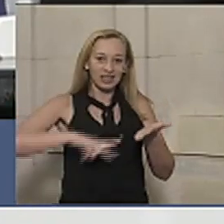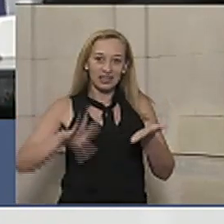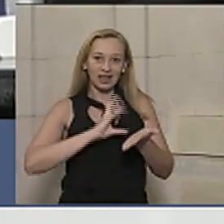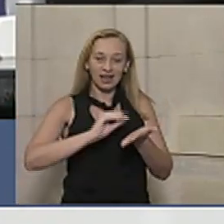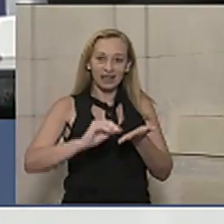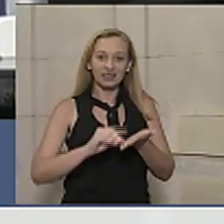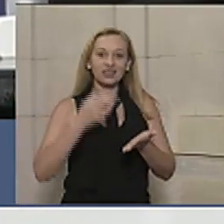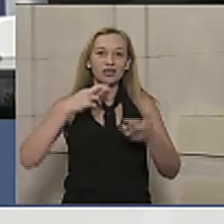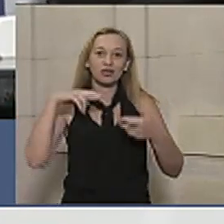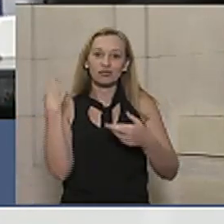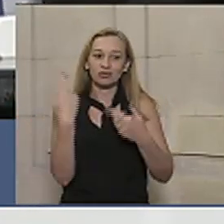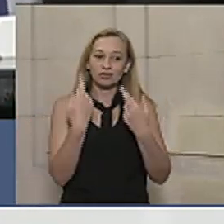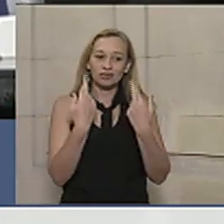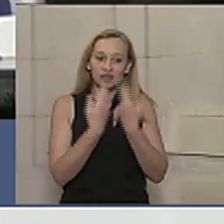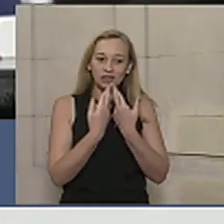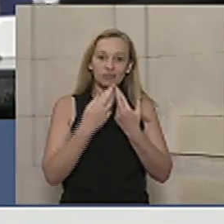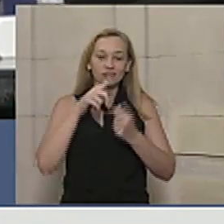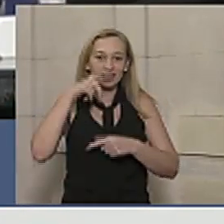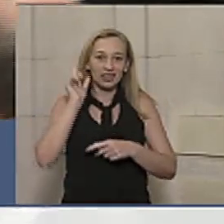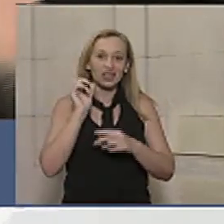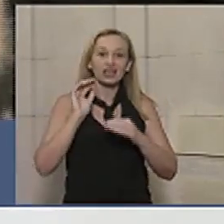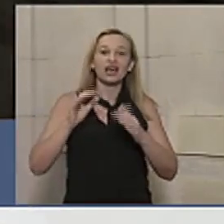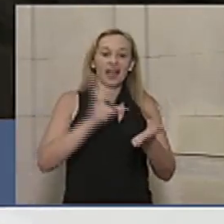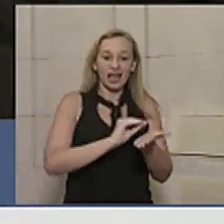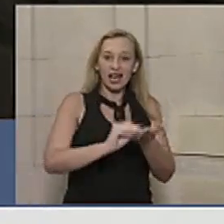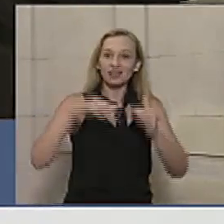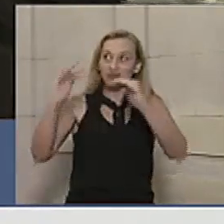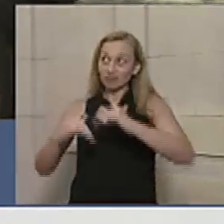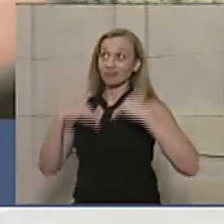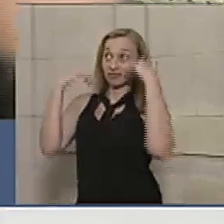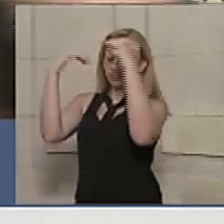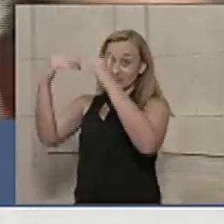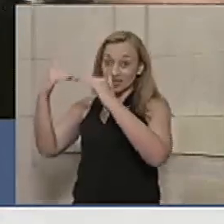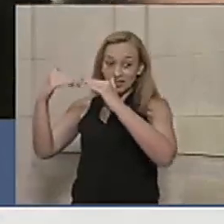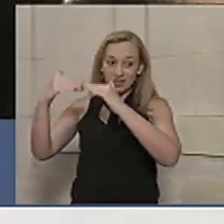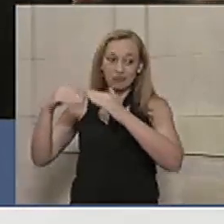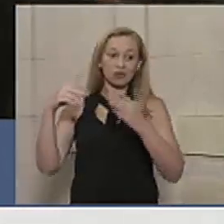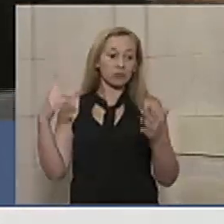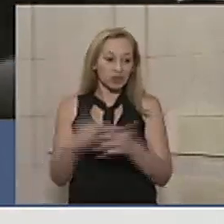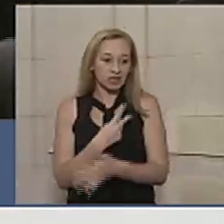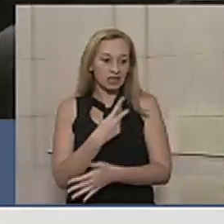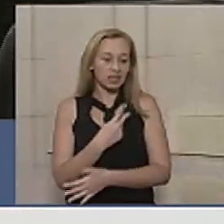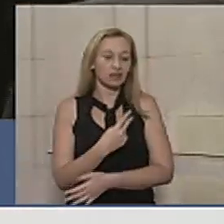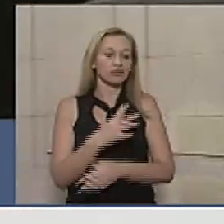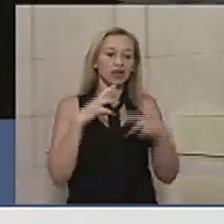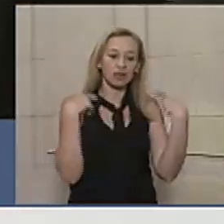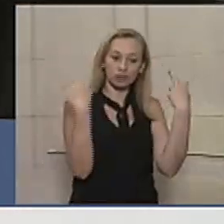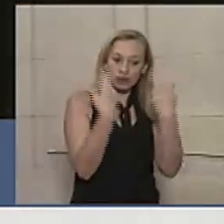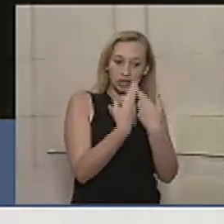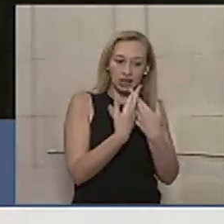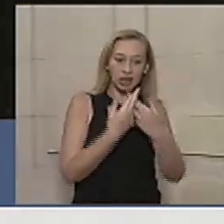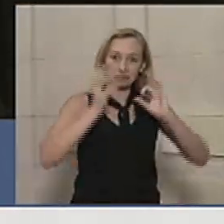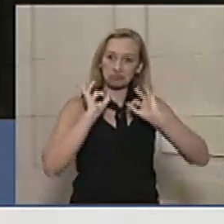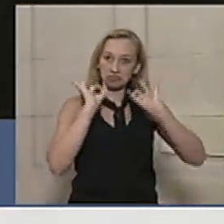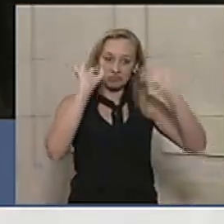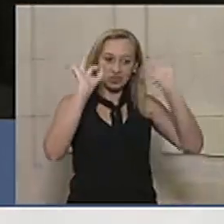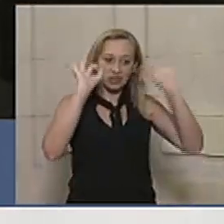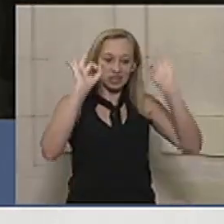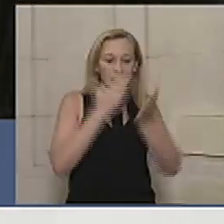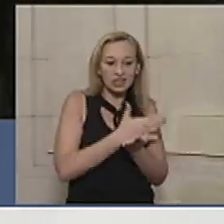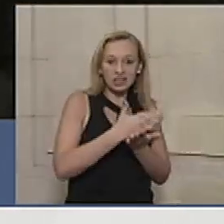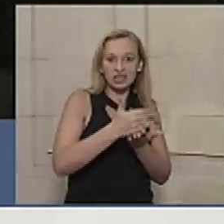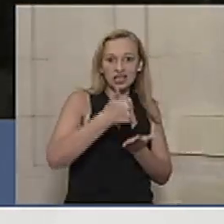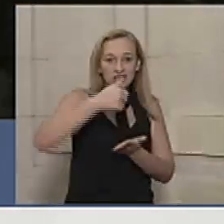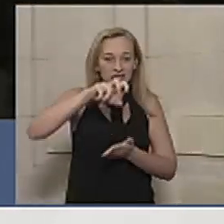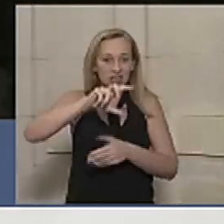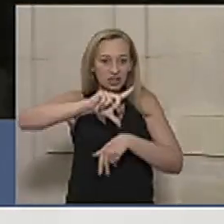sessão anterior. A ata reflete com exatidão o ocorrido na 23ª sessão ordinária, que,